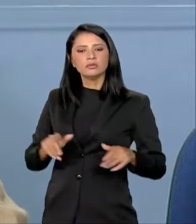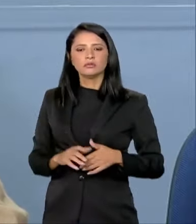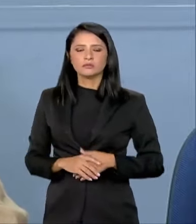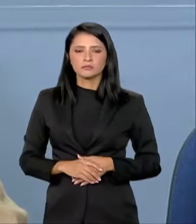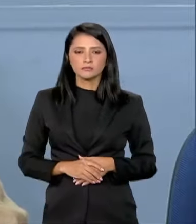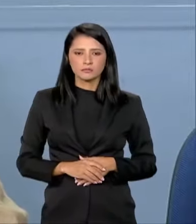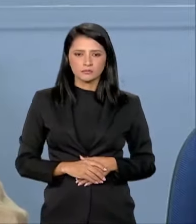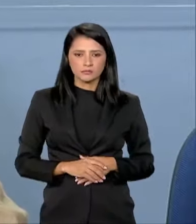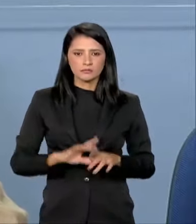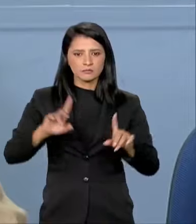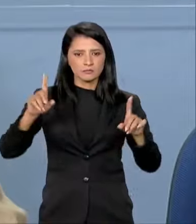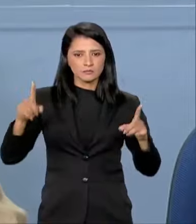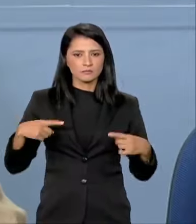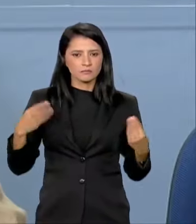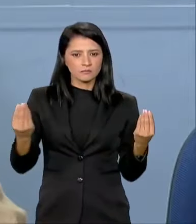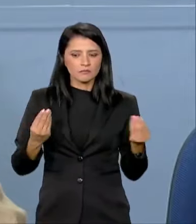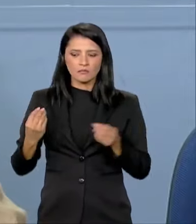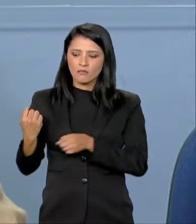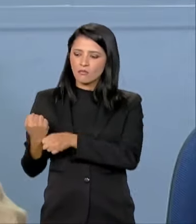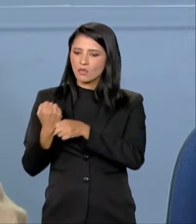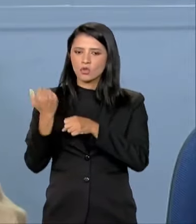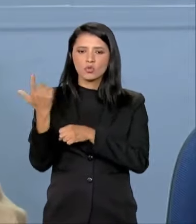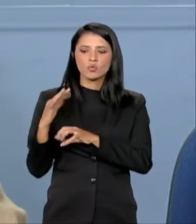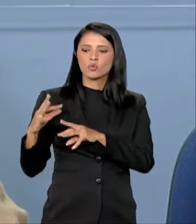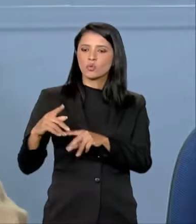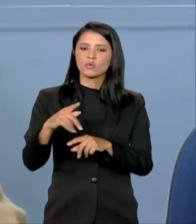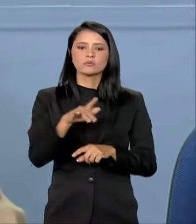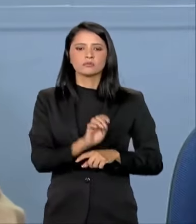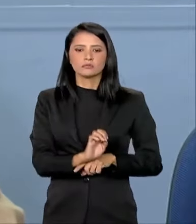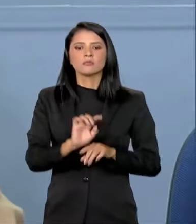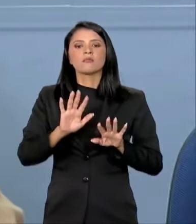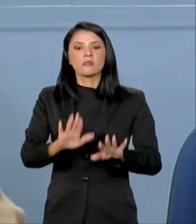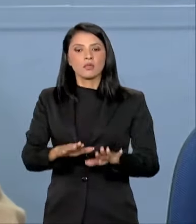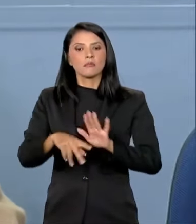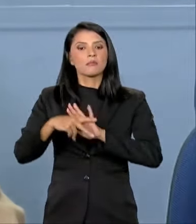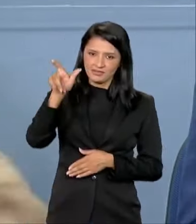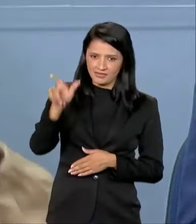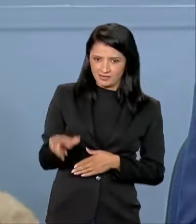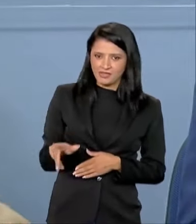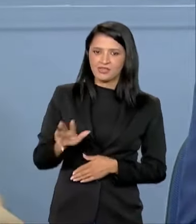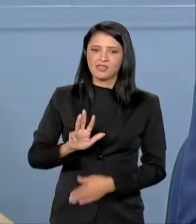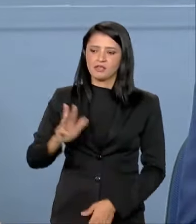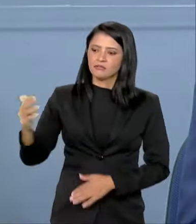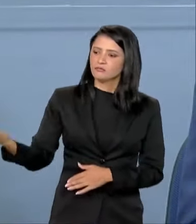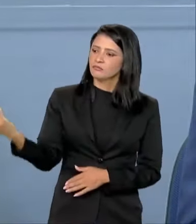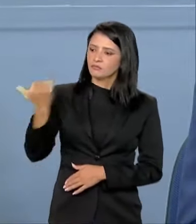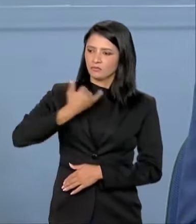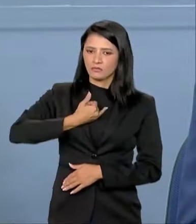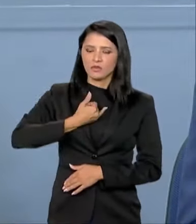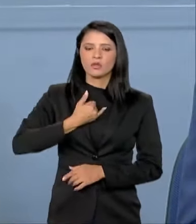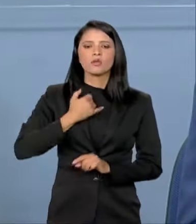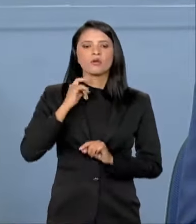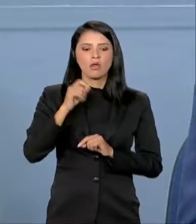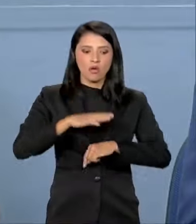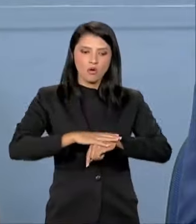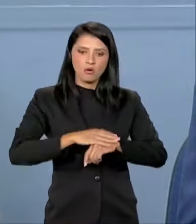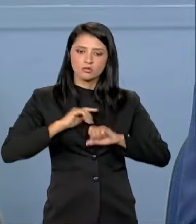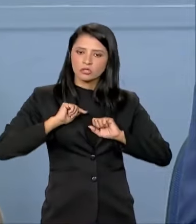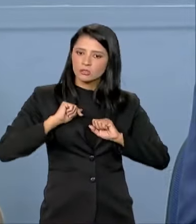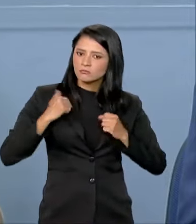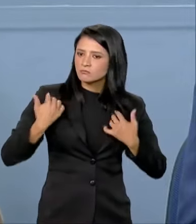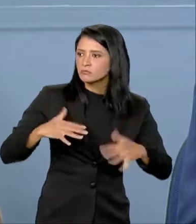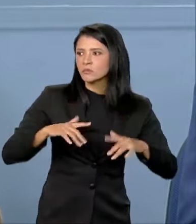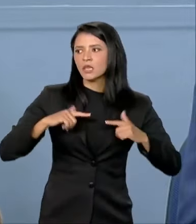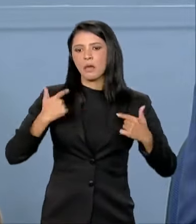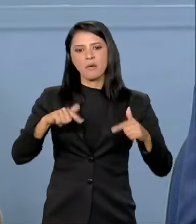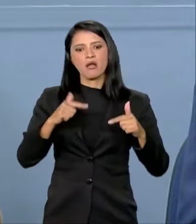só é um desafio de reconstrução de todo o Estado, mas é um desafio para o Brasil. É, sobretudo, hora de ação. E é